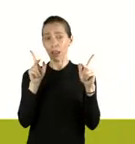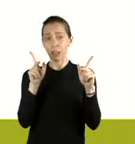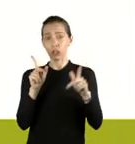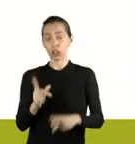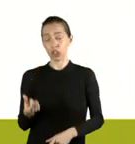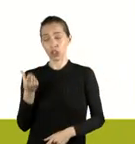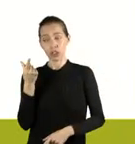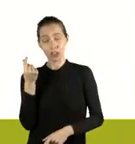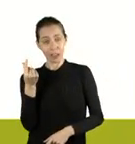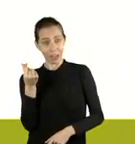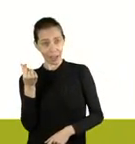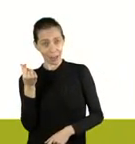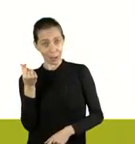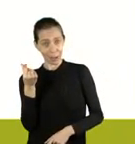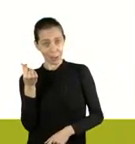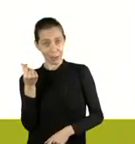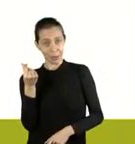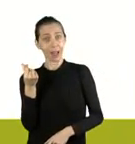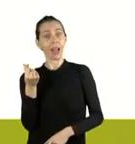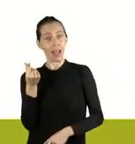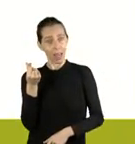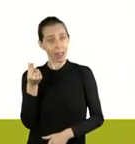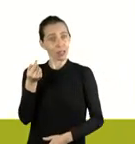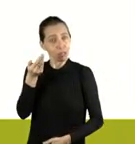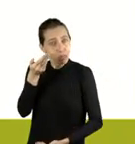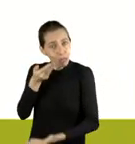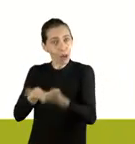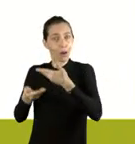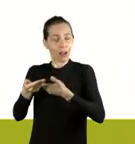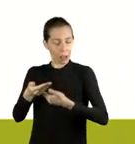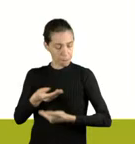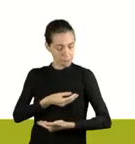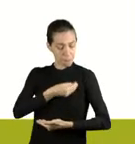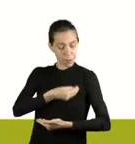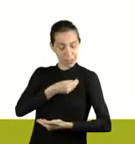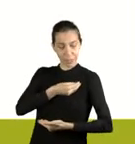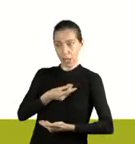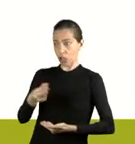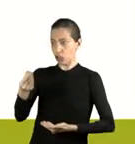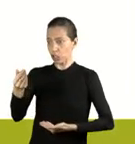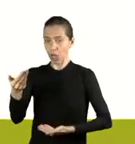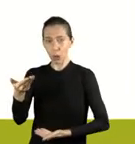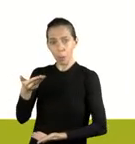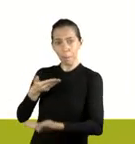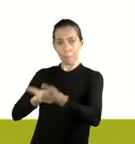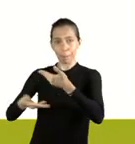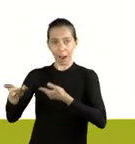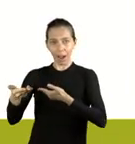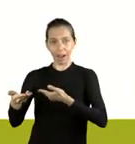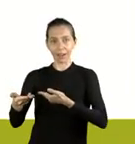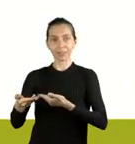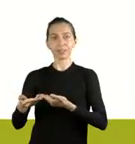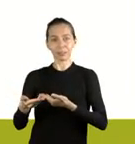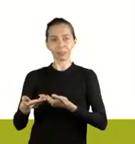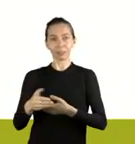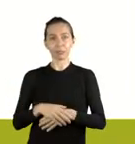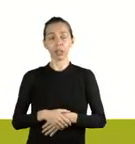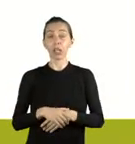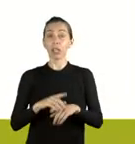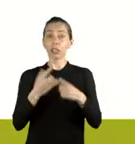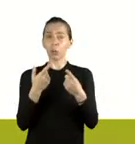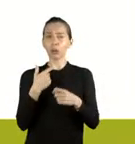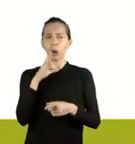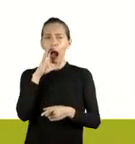dinheiro é uma troca de vida por dinheiro. Então, quanto mais rápido você chegar na sua liberdade financeira, mais você vai